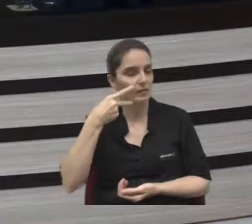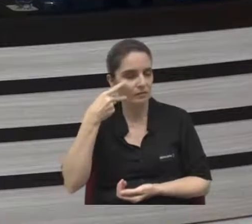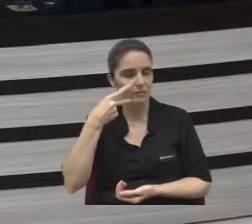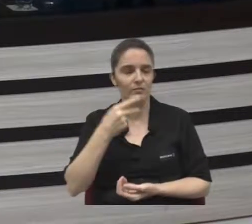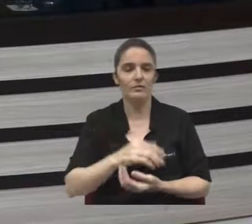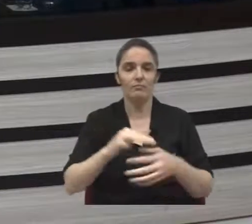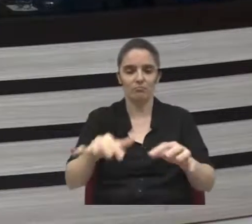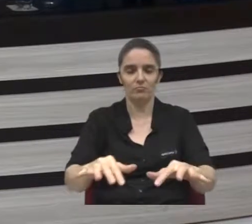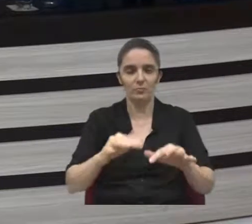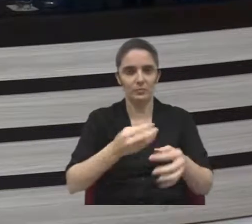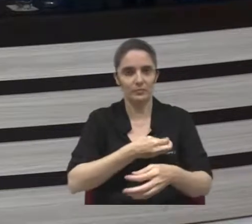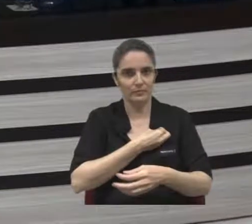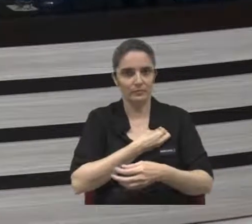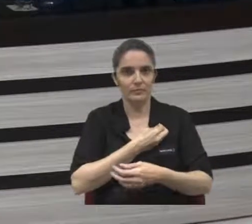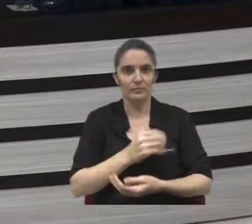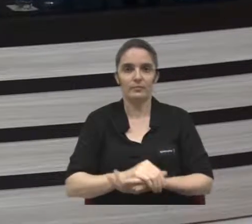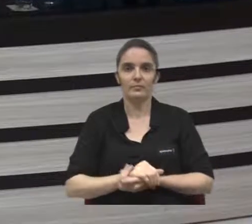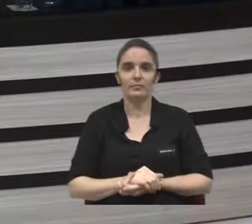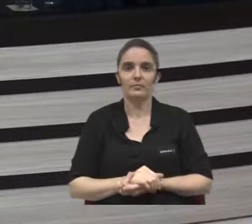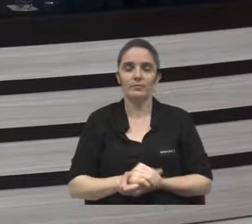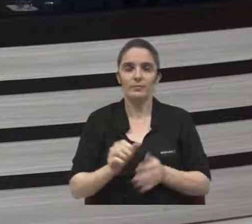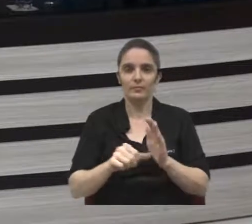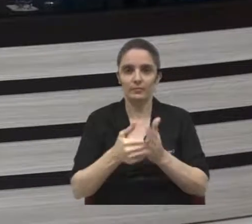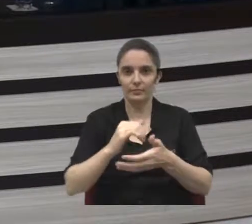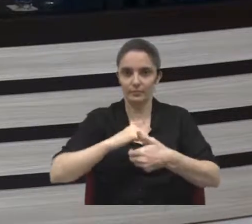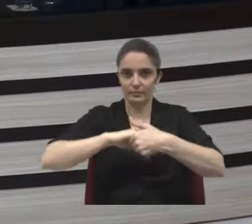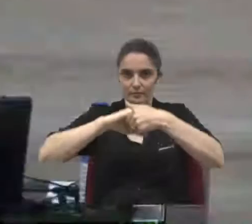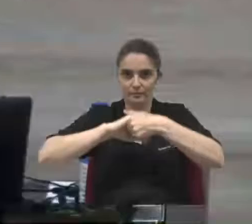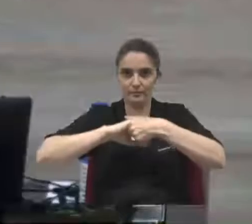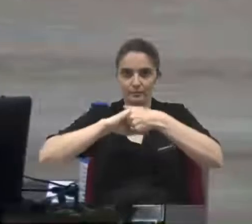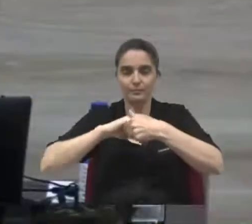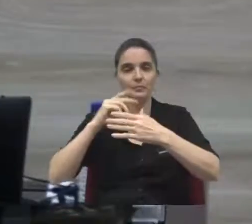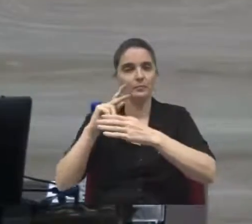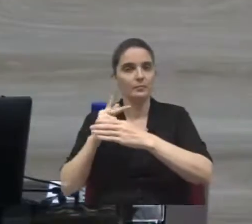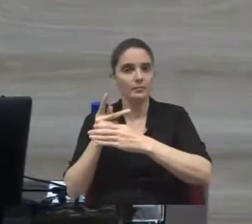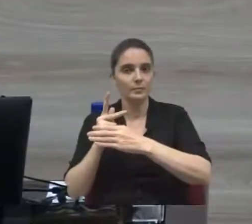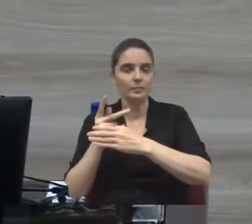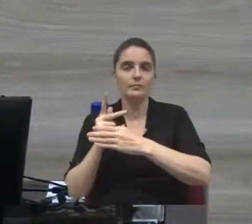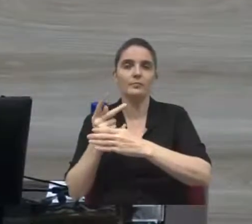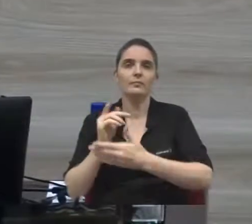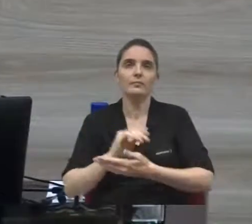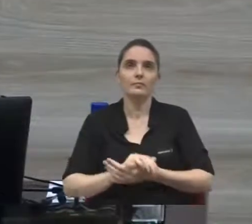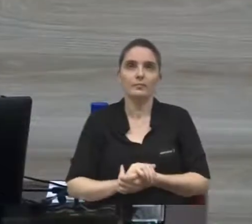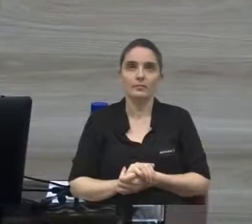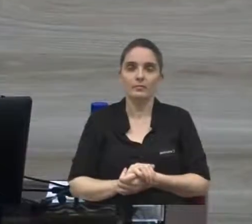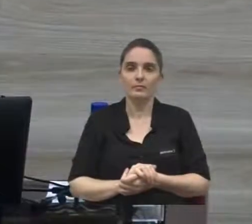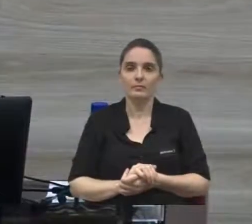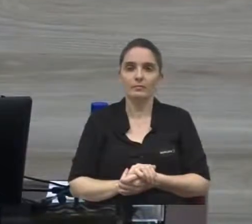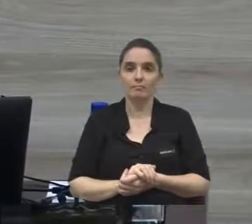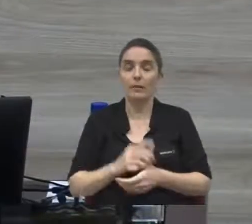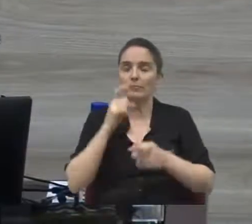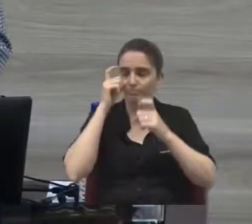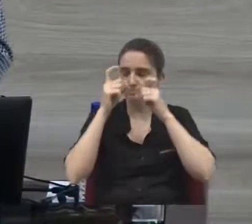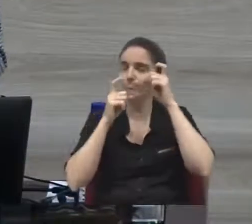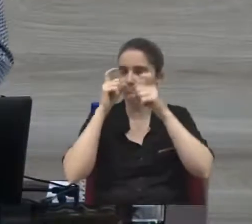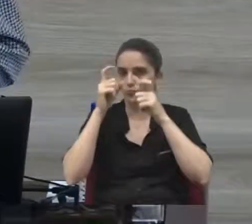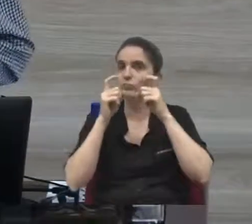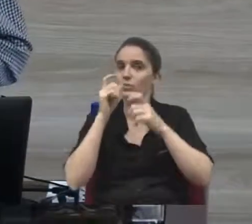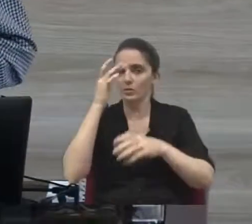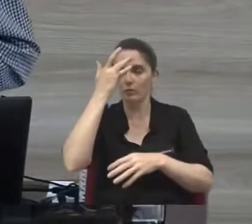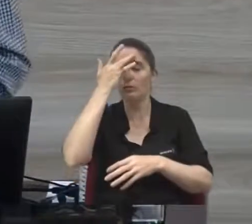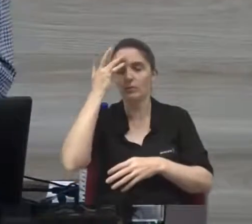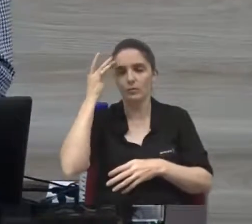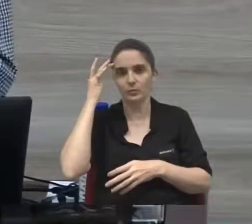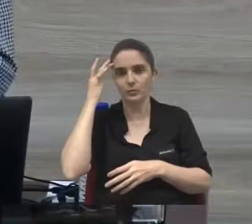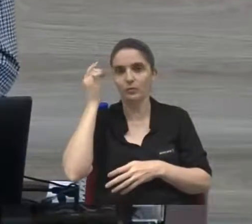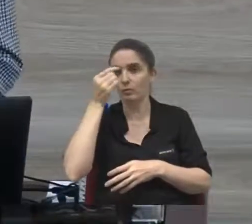em primeiro lugar, parabenizar o vereador Helder, que traz essa casa, uma preocupação com as pessoas. Eu também sou